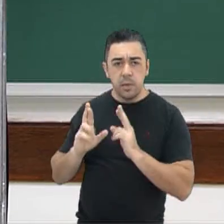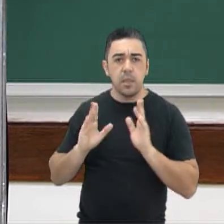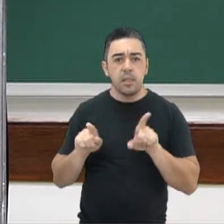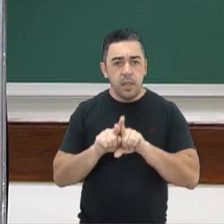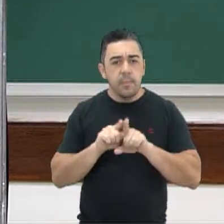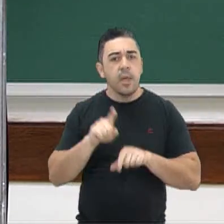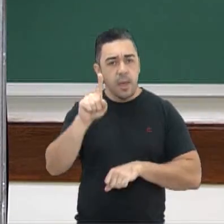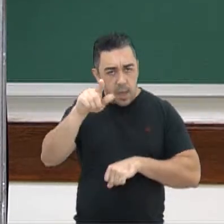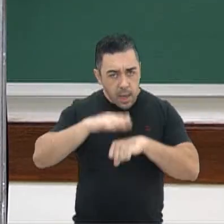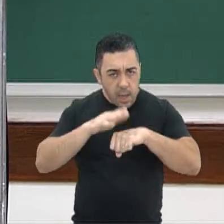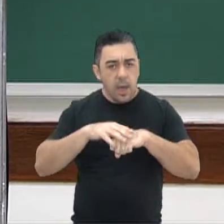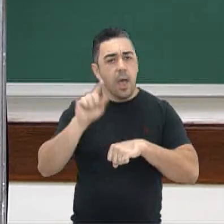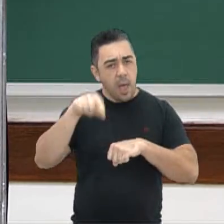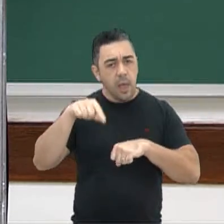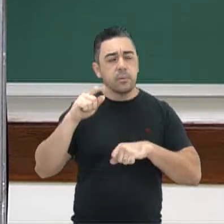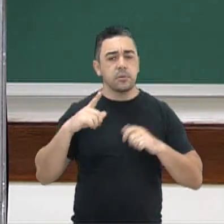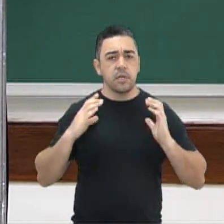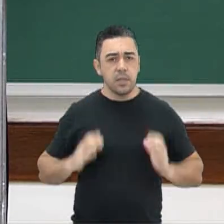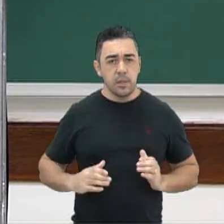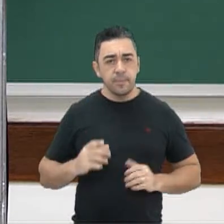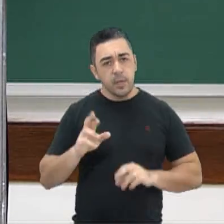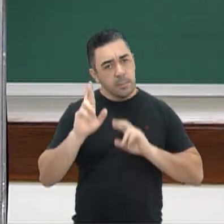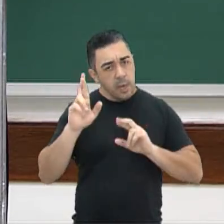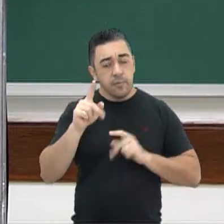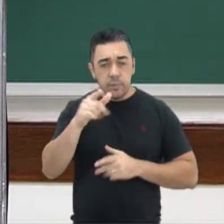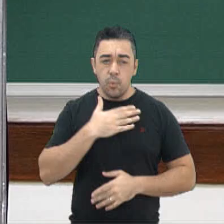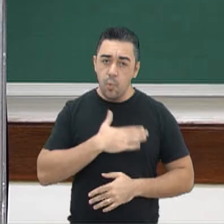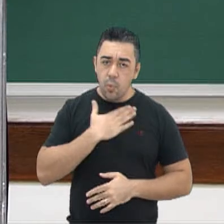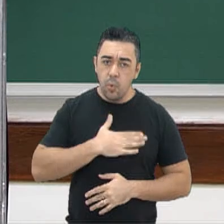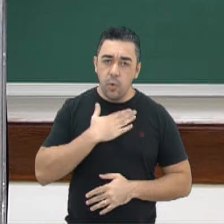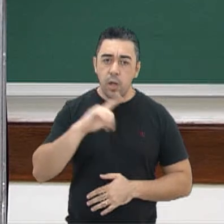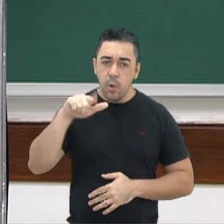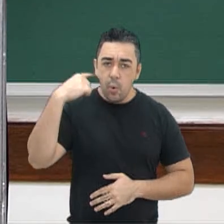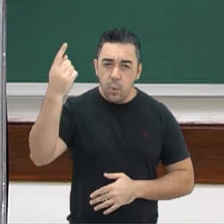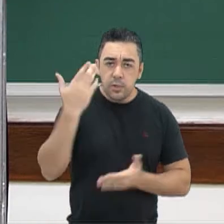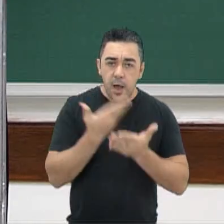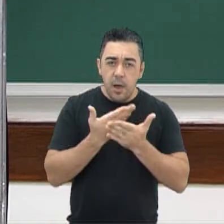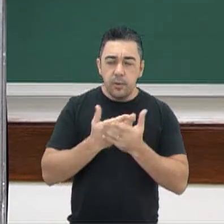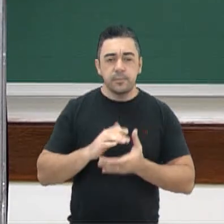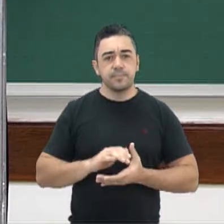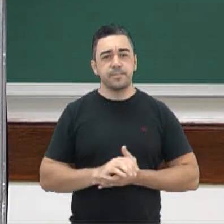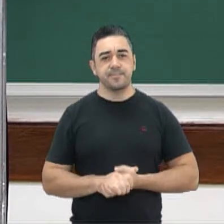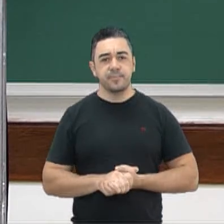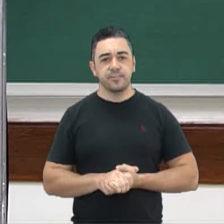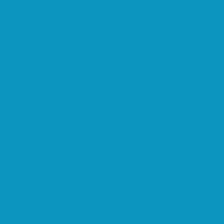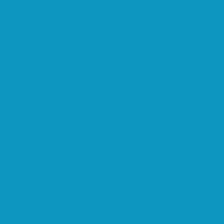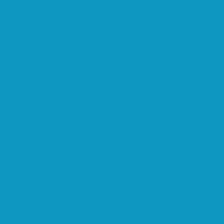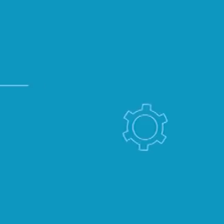é o exercício da cidadania. Espero que você tenha gostado e até a próxima aula.